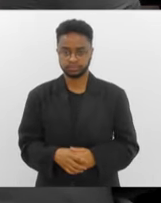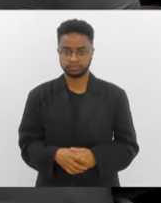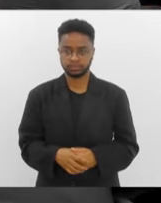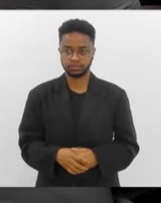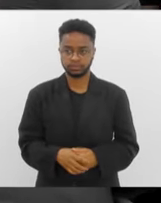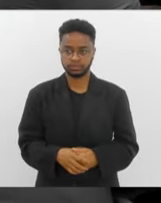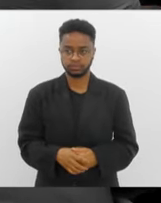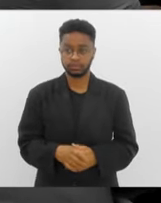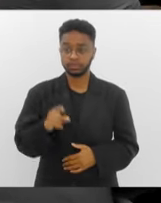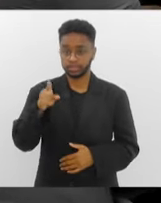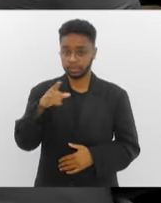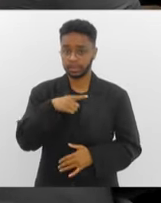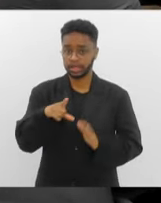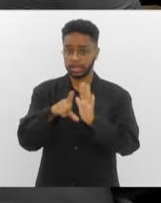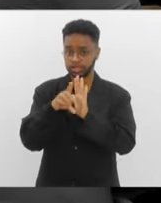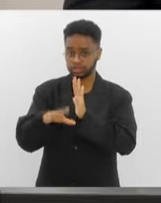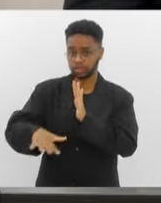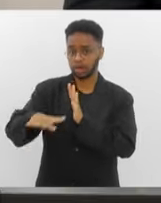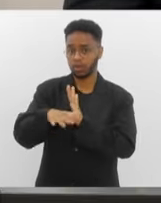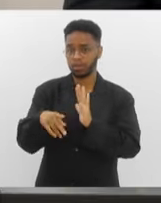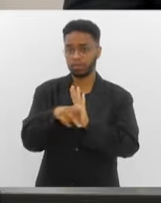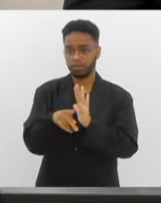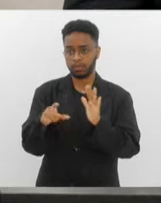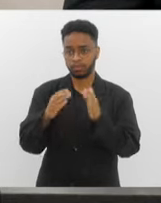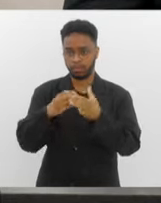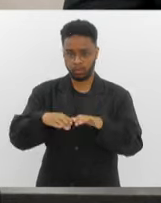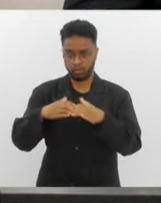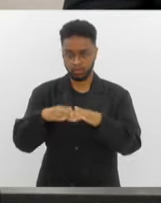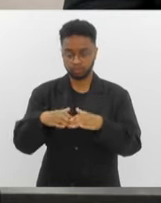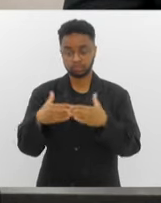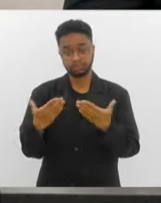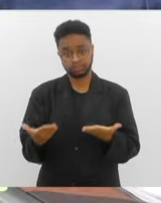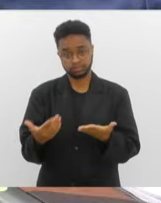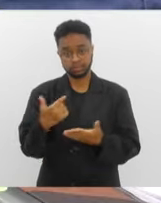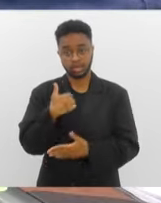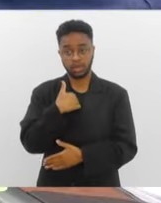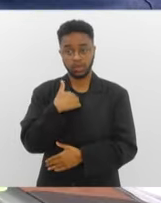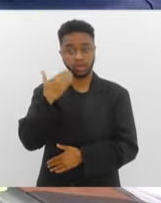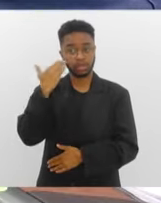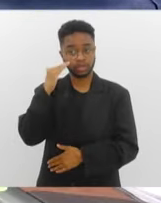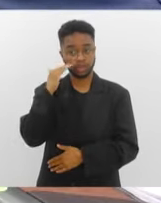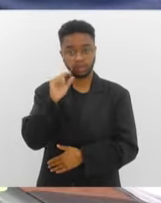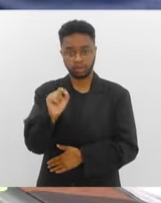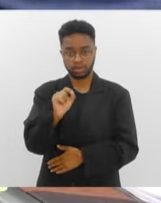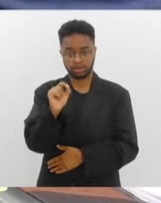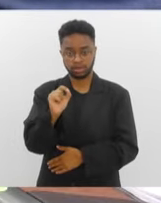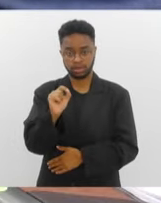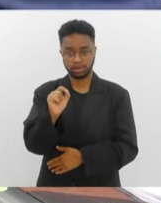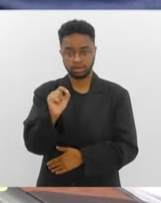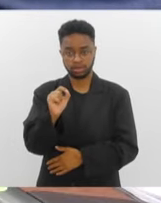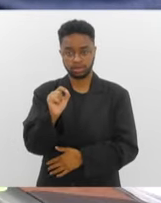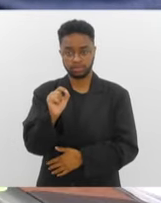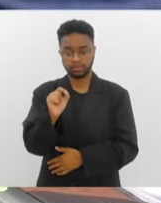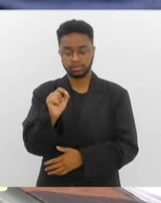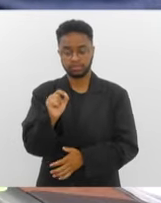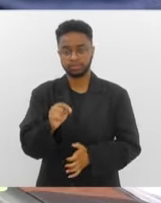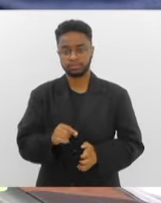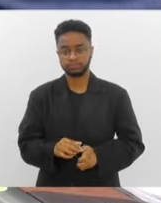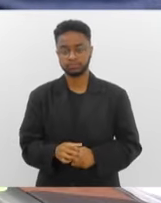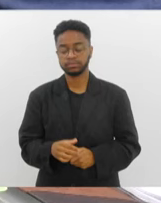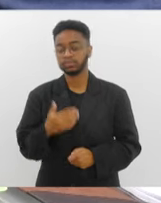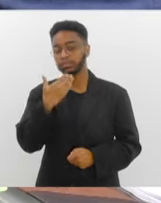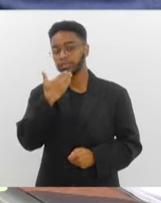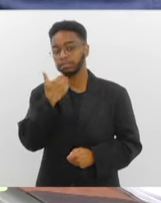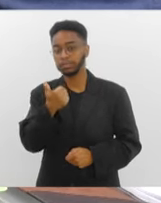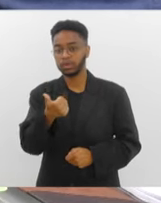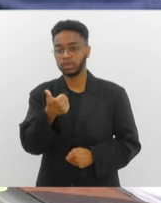Vossa Excelência tem a lei geral dos concursos. Então, eu entendo que seria mais adequado ele